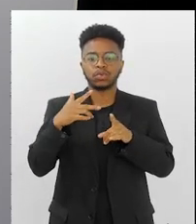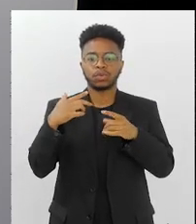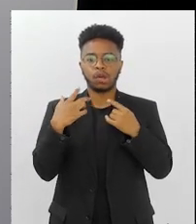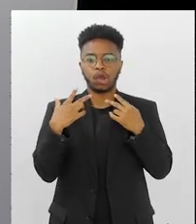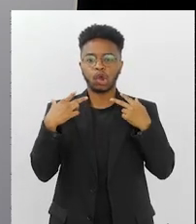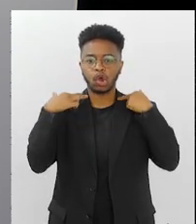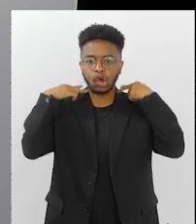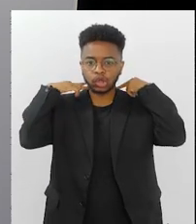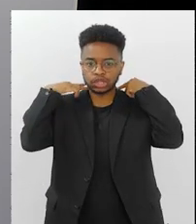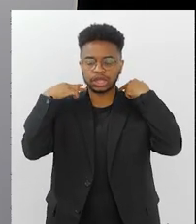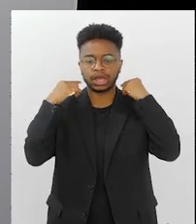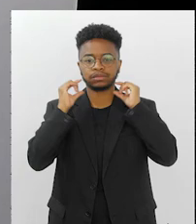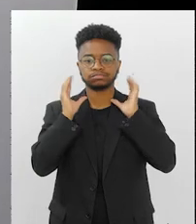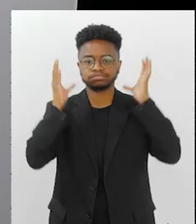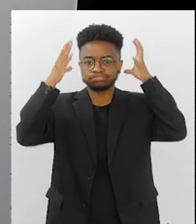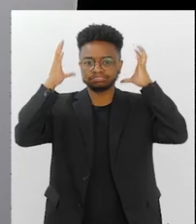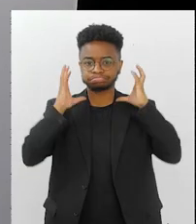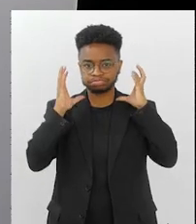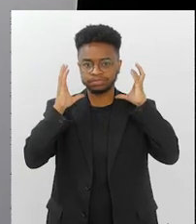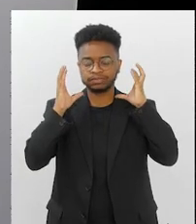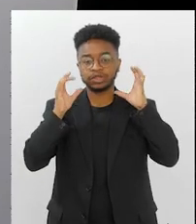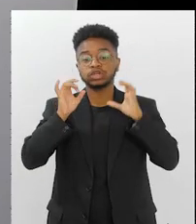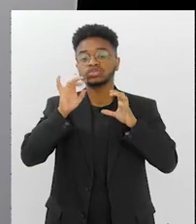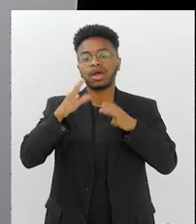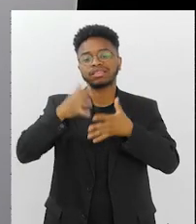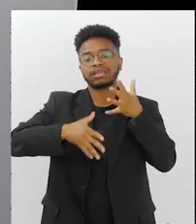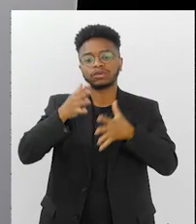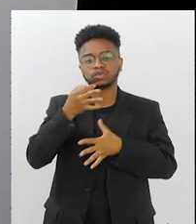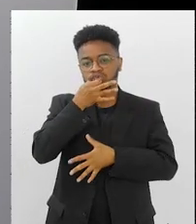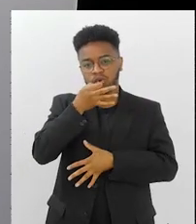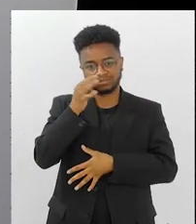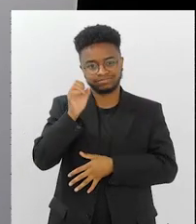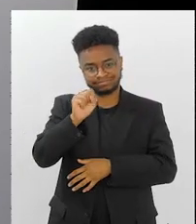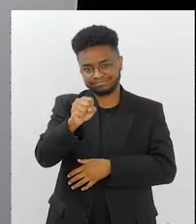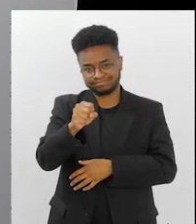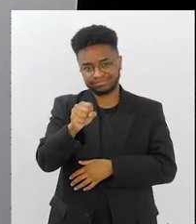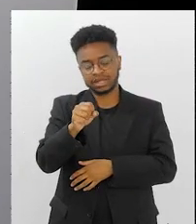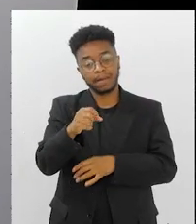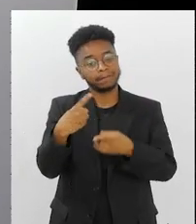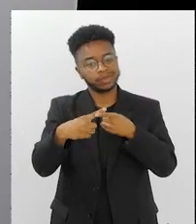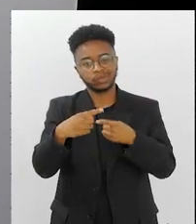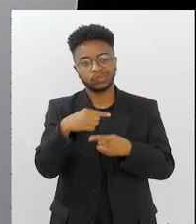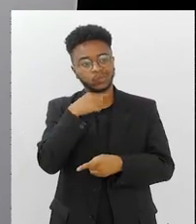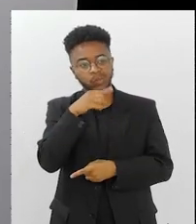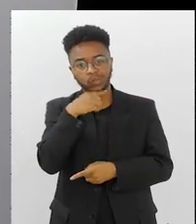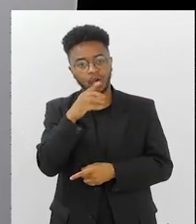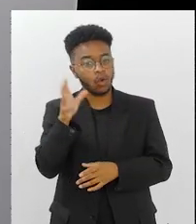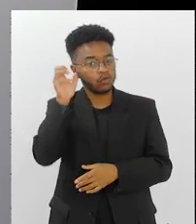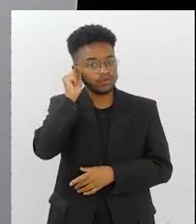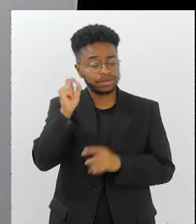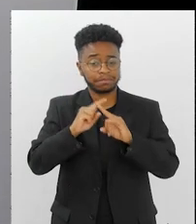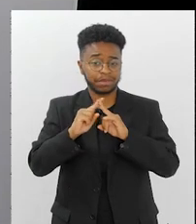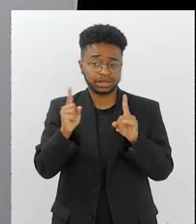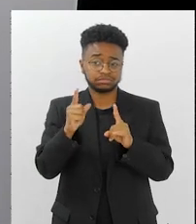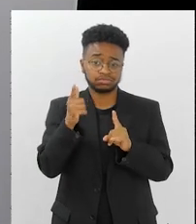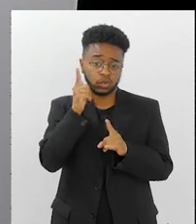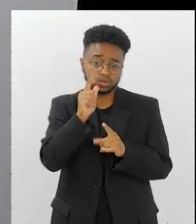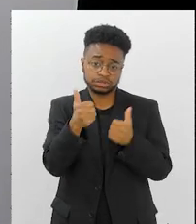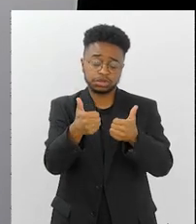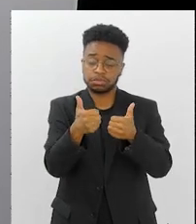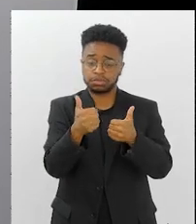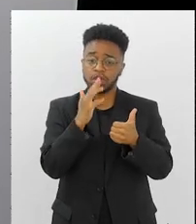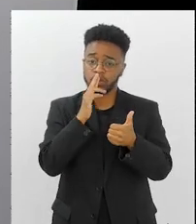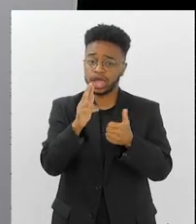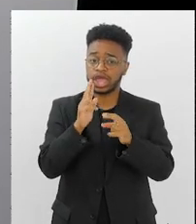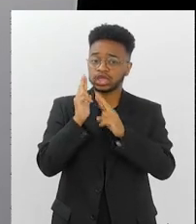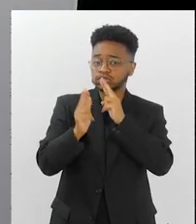colocamos na cabeça só atrapalhava acústica né acústica é porque tu não ouvia nada e me dava desespero também mas a galera foi ó lá o